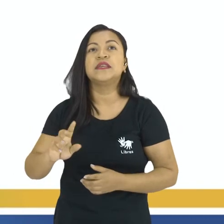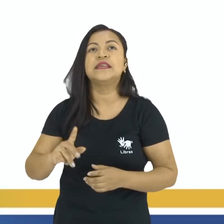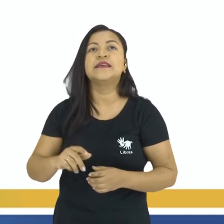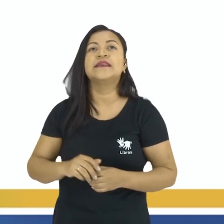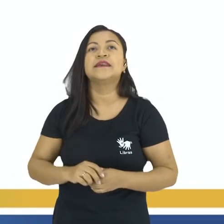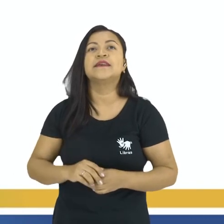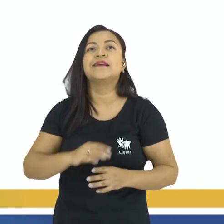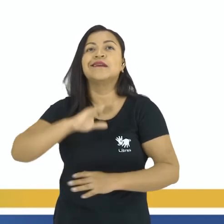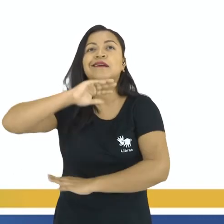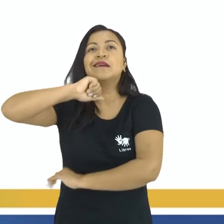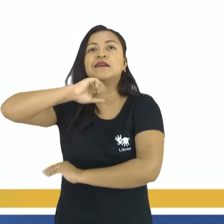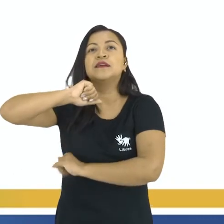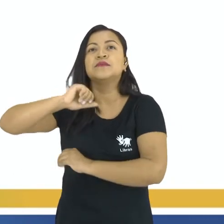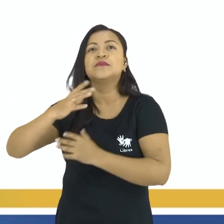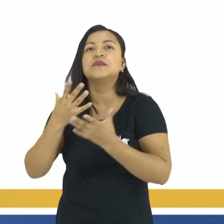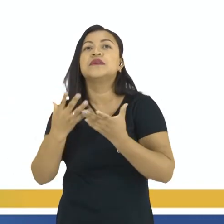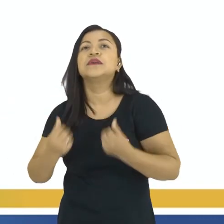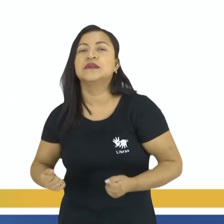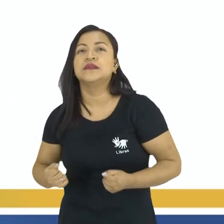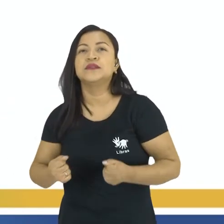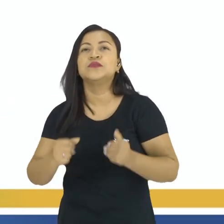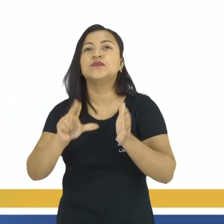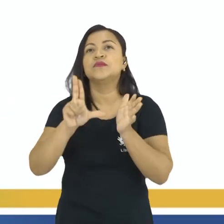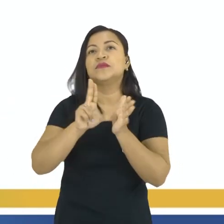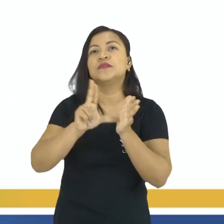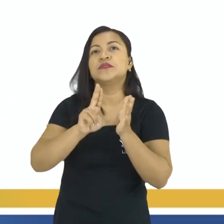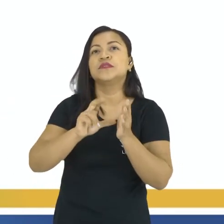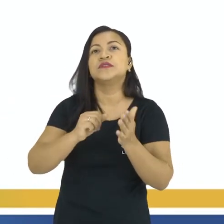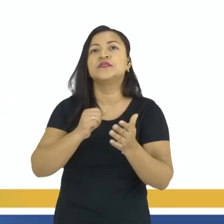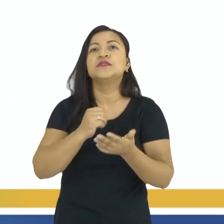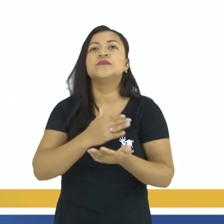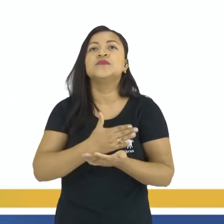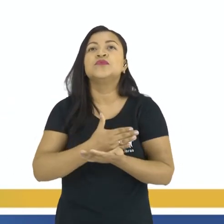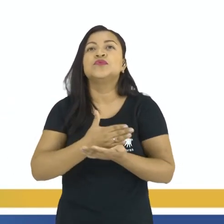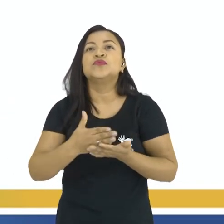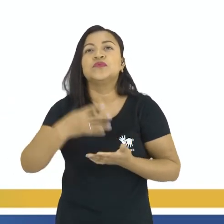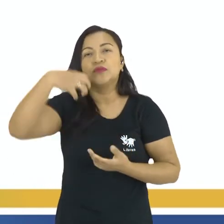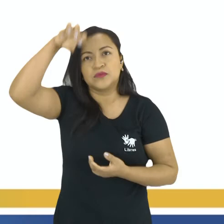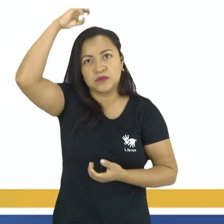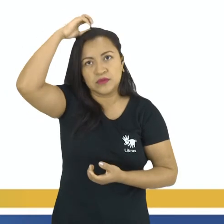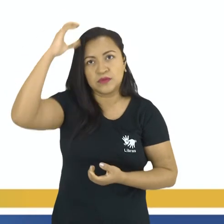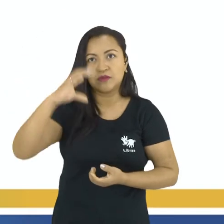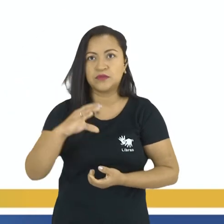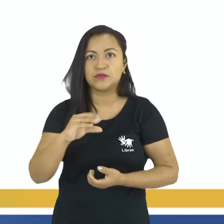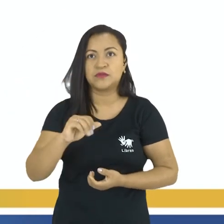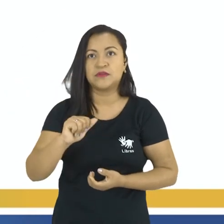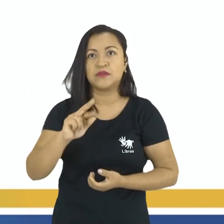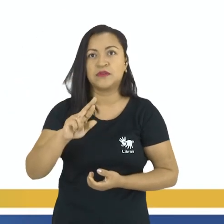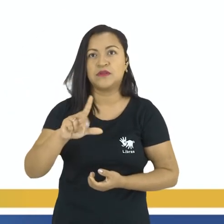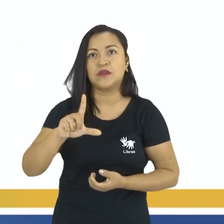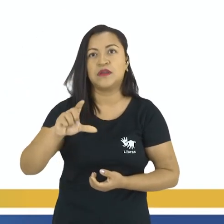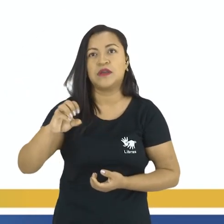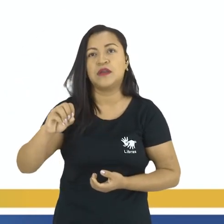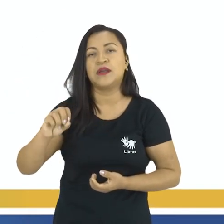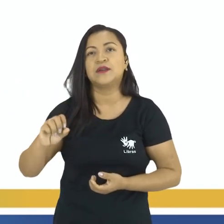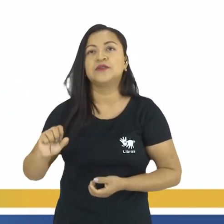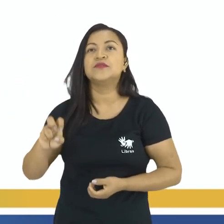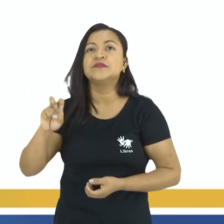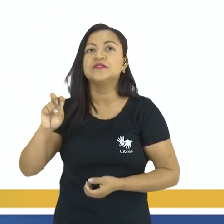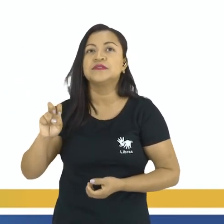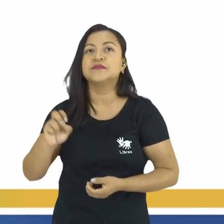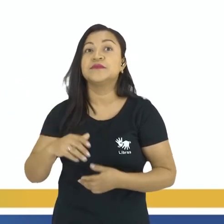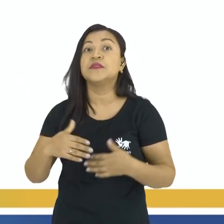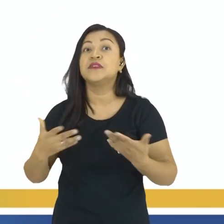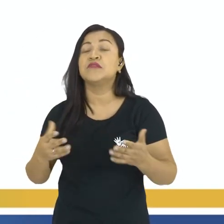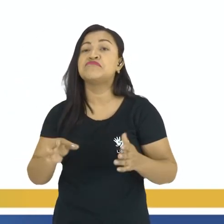Estão corretas quais afirmativas, pessoal? Letra A, B, C ou D? E aí, gente? Qual